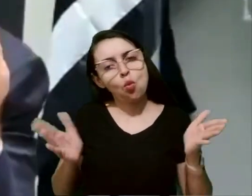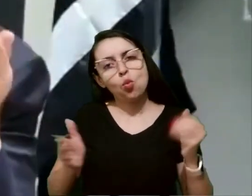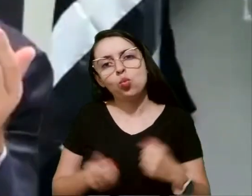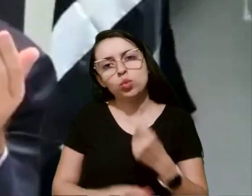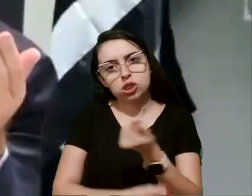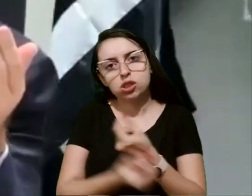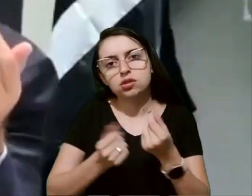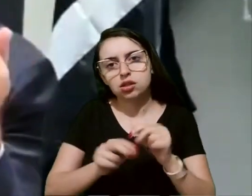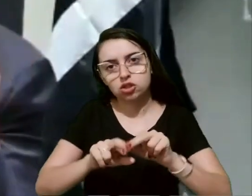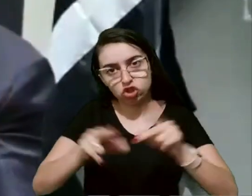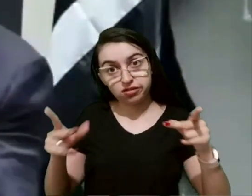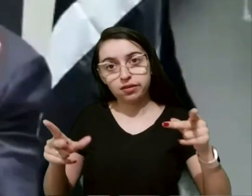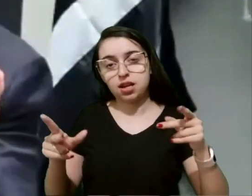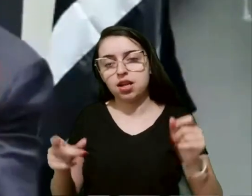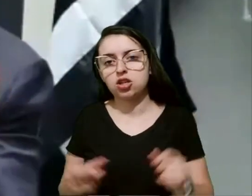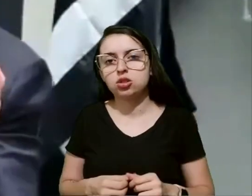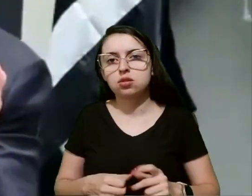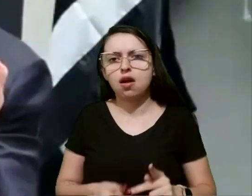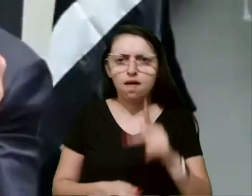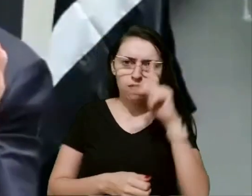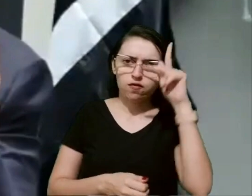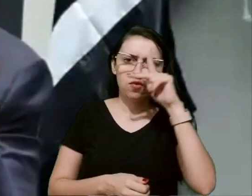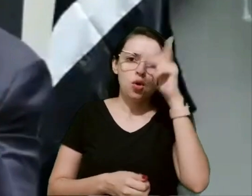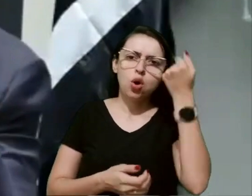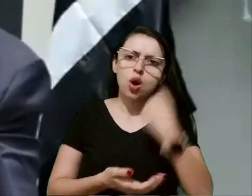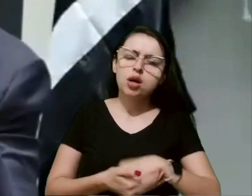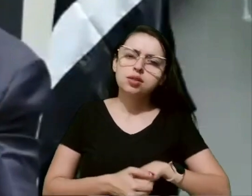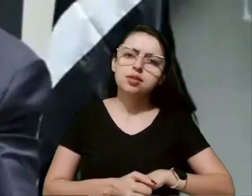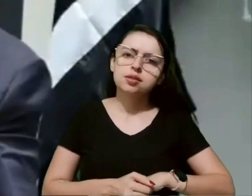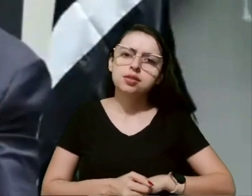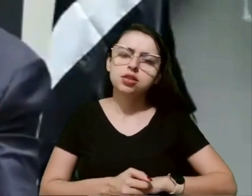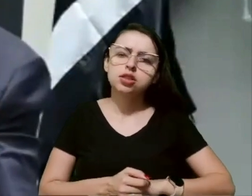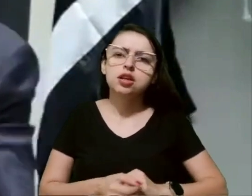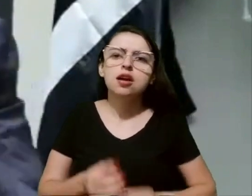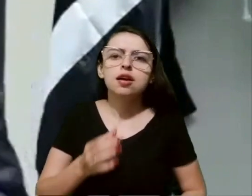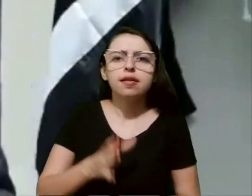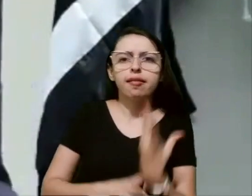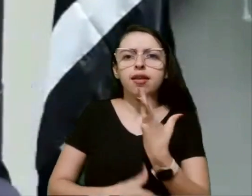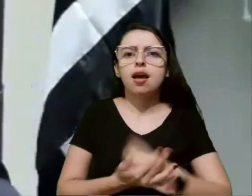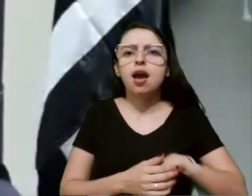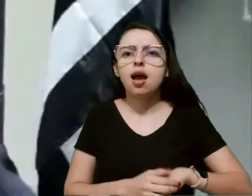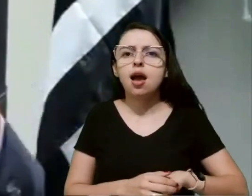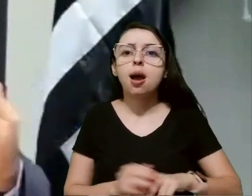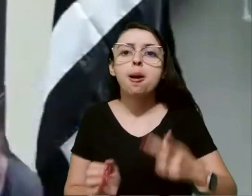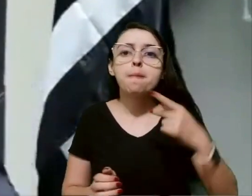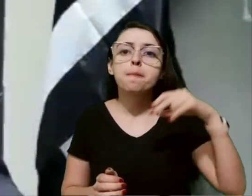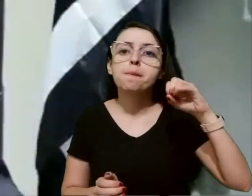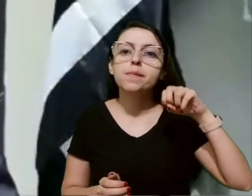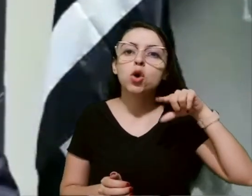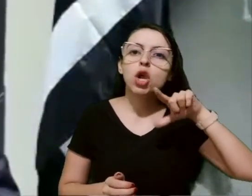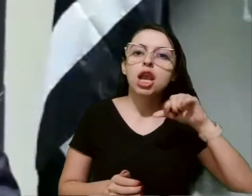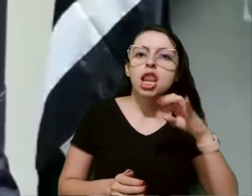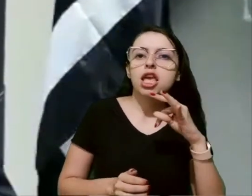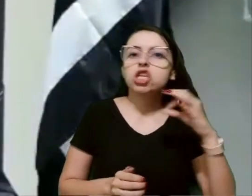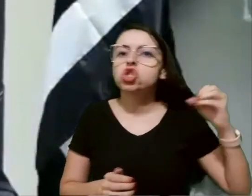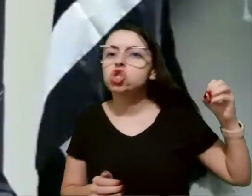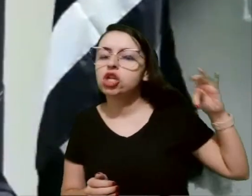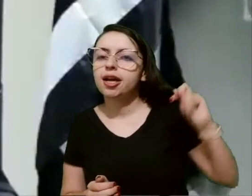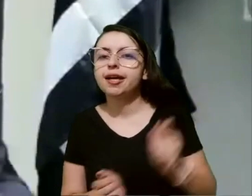essa distinção que ela tem, o poder que ela tem na hora de formular políticas públicas, no meu ponto de vista, maior até do que os